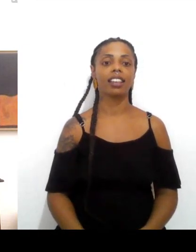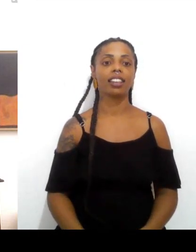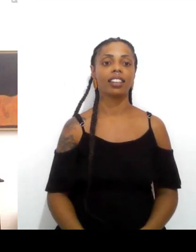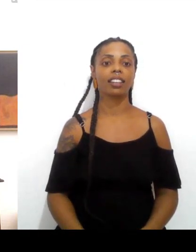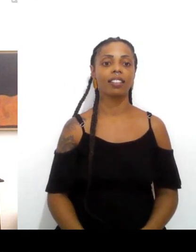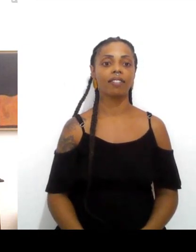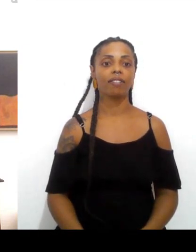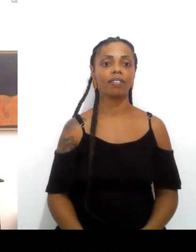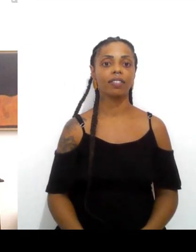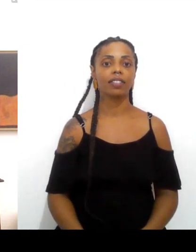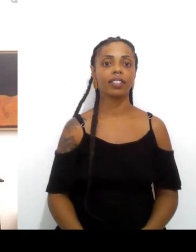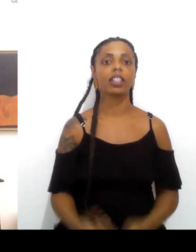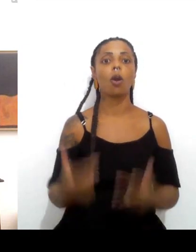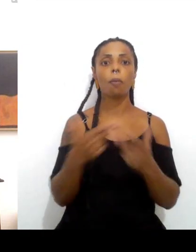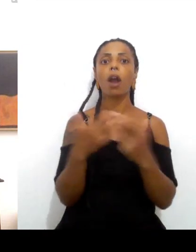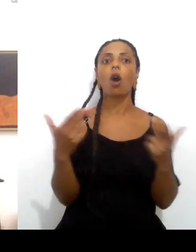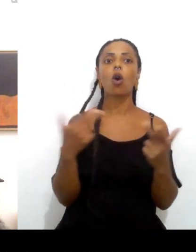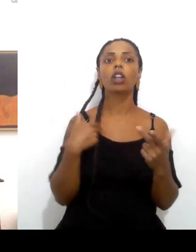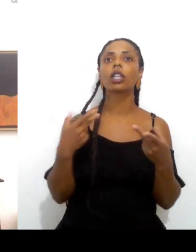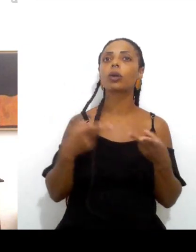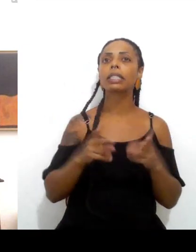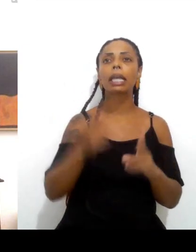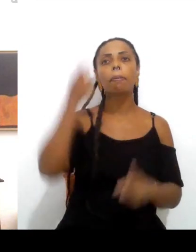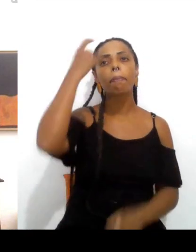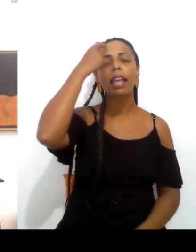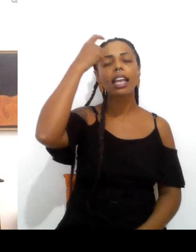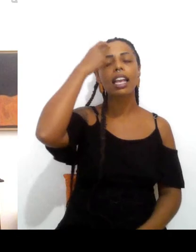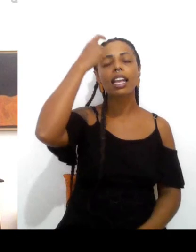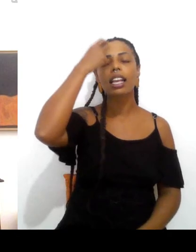era uma coisa que eu sempre pensava